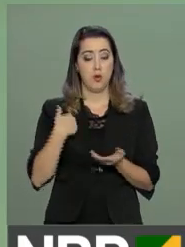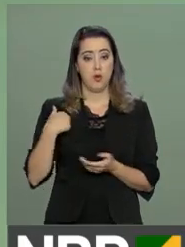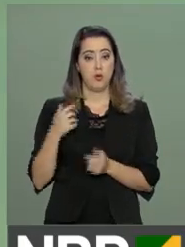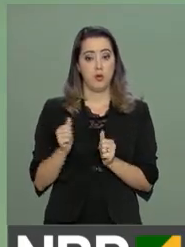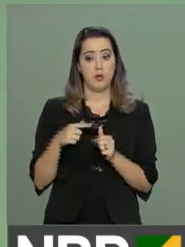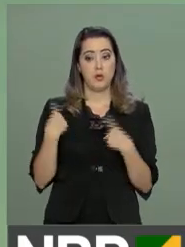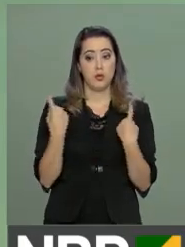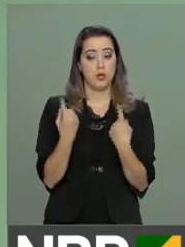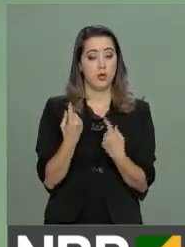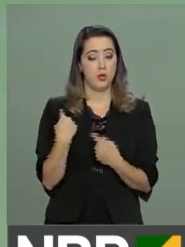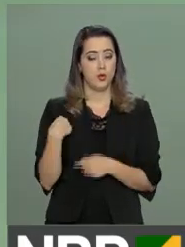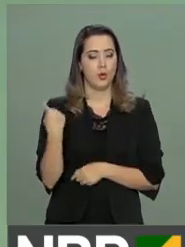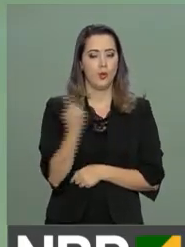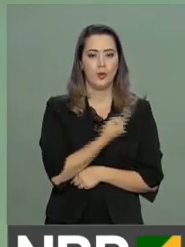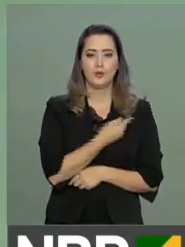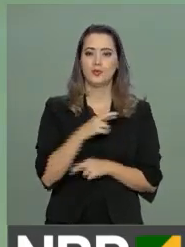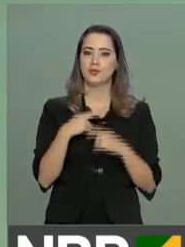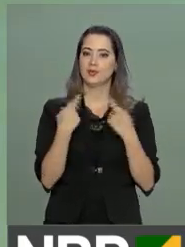estávamos reunidos